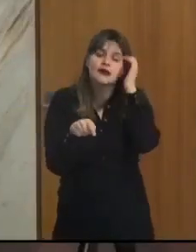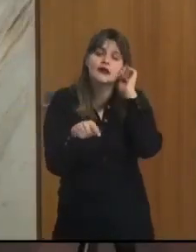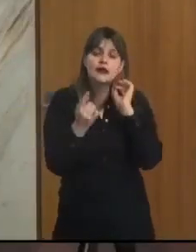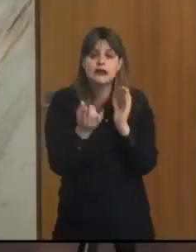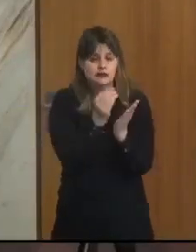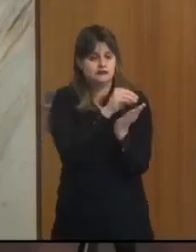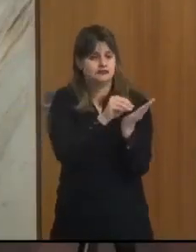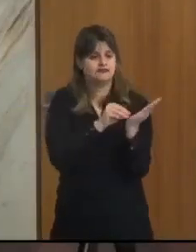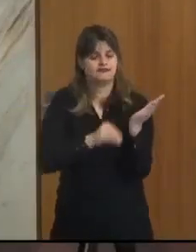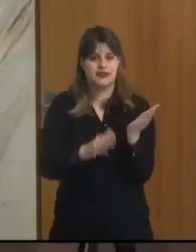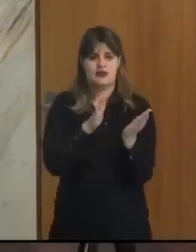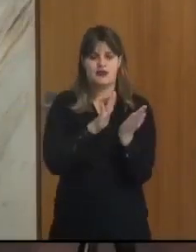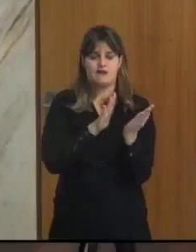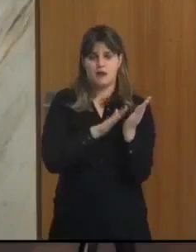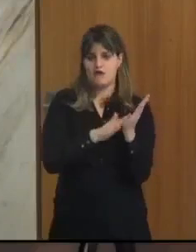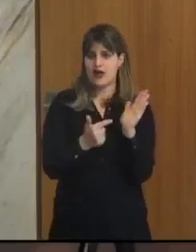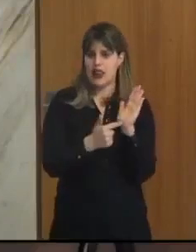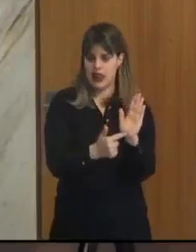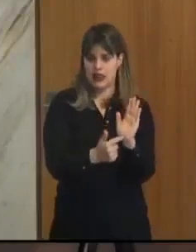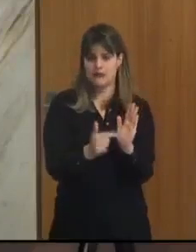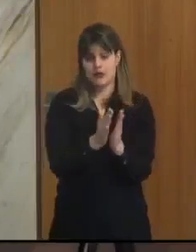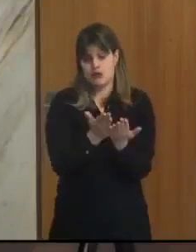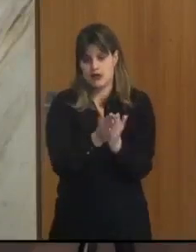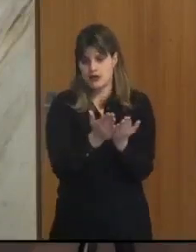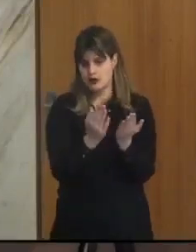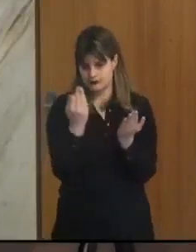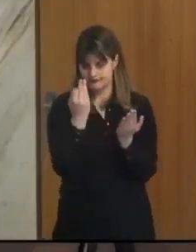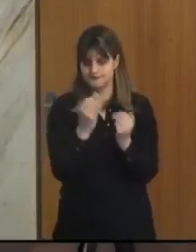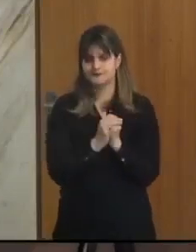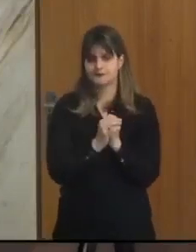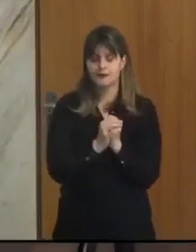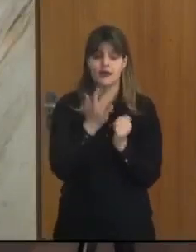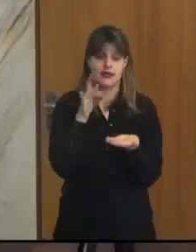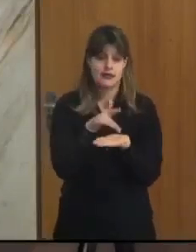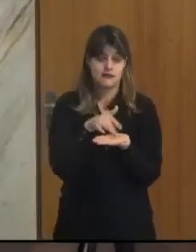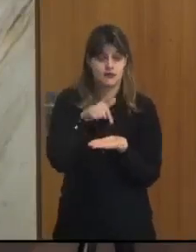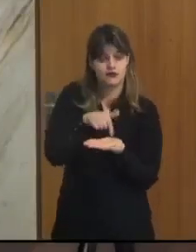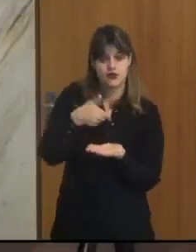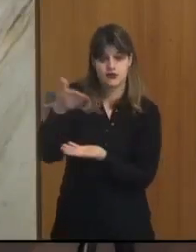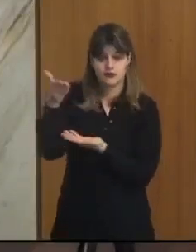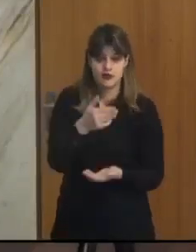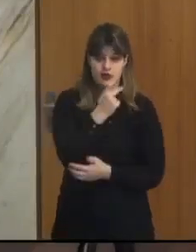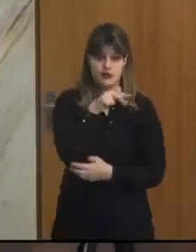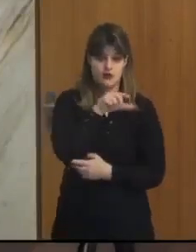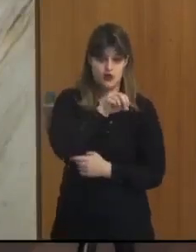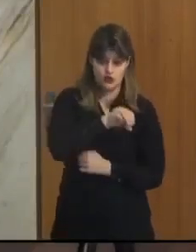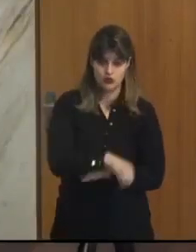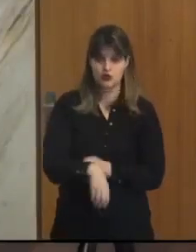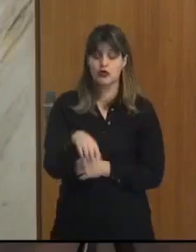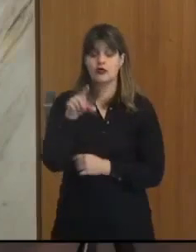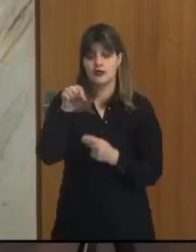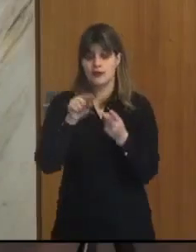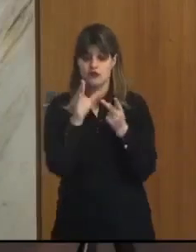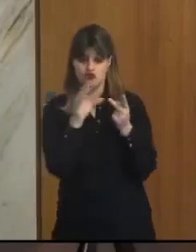materializado neste livro que é o catálogo. Esta obra teve a apresentação de António Manuel Espanha e João